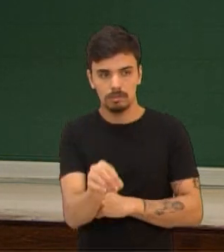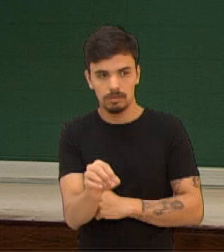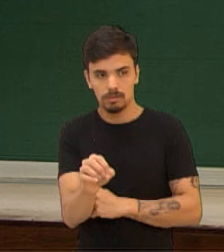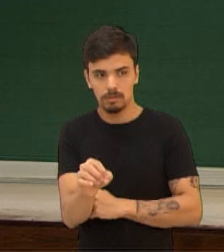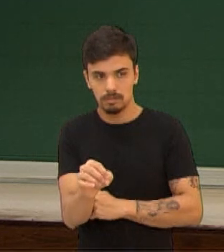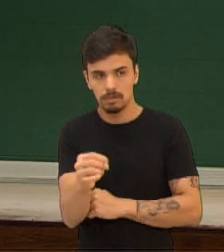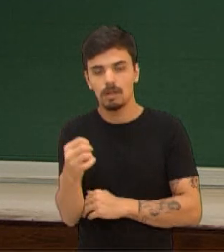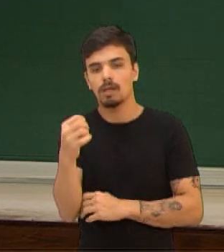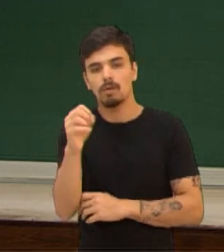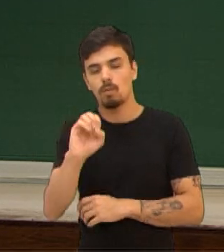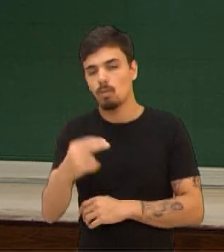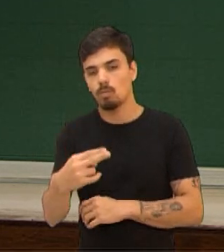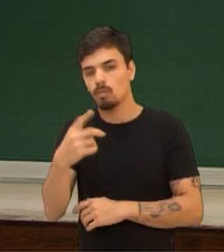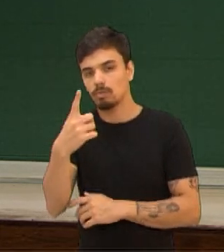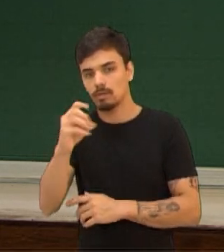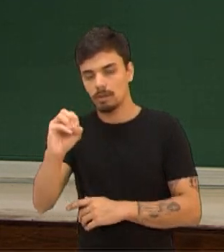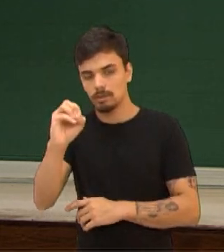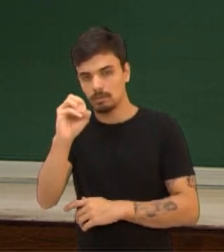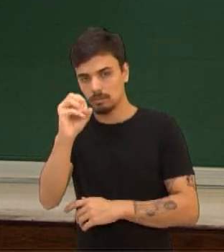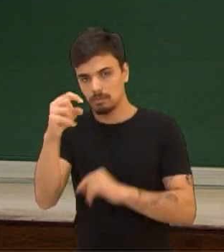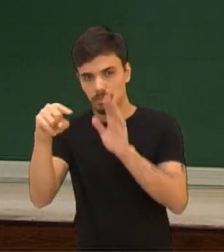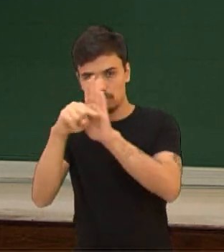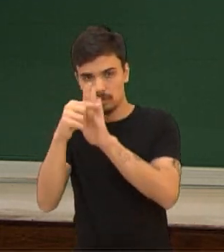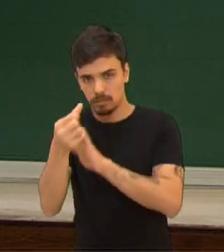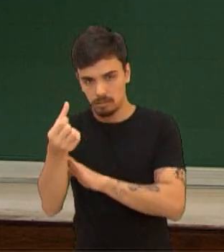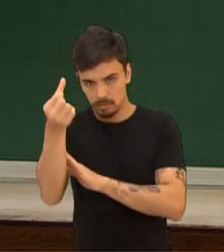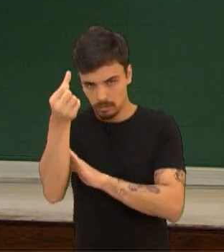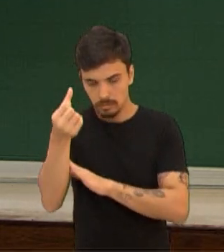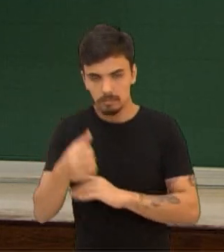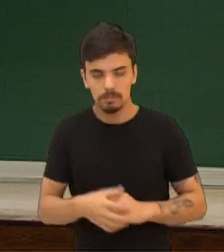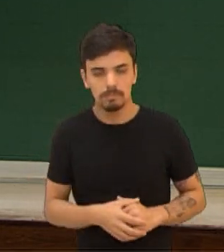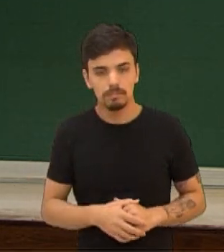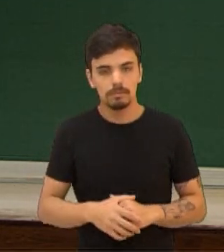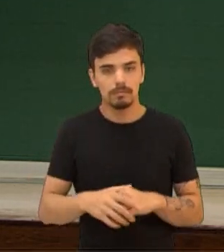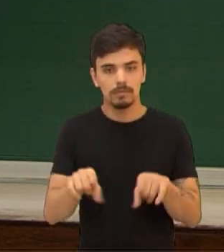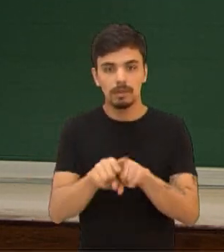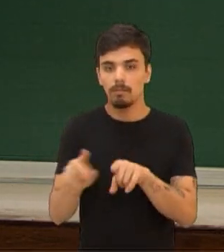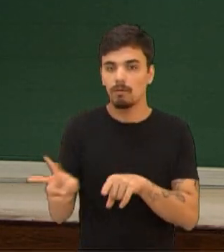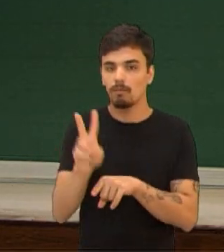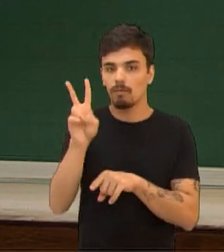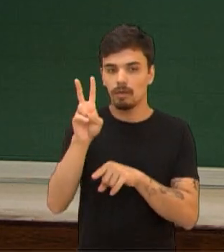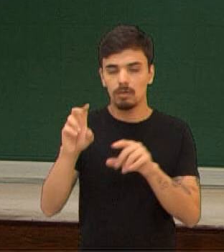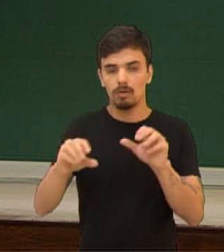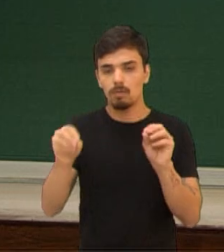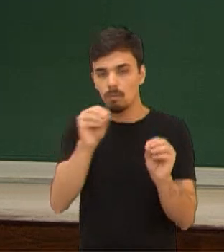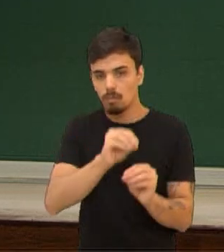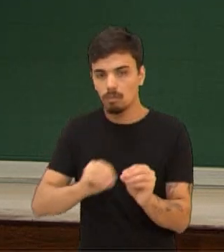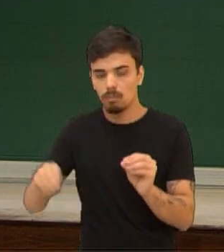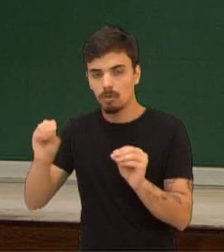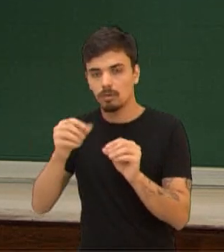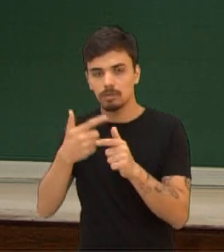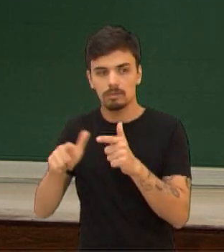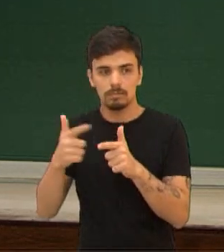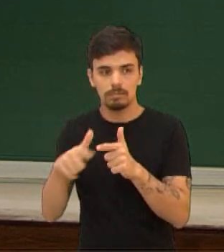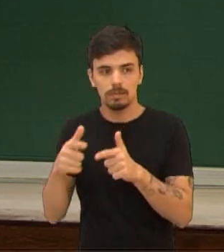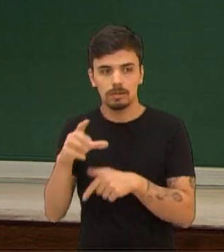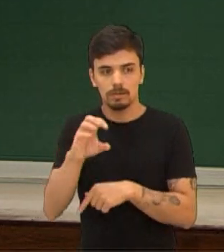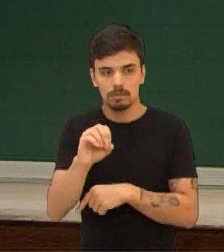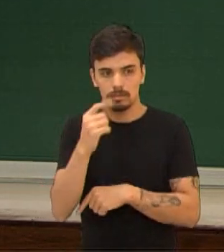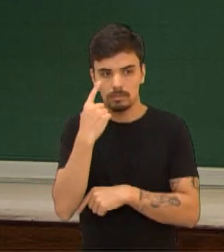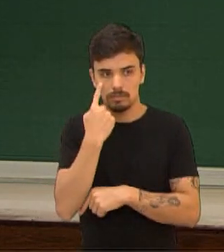6, tá? Esse valor eu vou passar dividindo 0,8 e eu vou ter 0,8 por